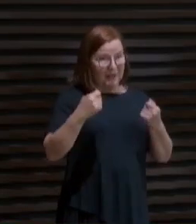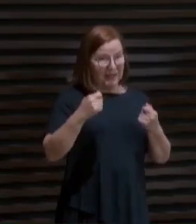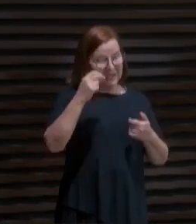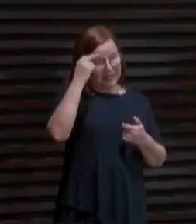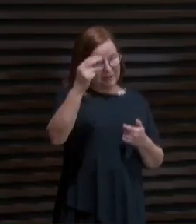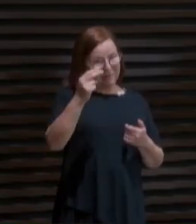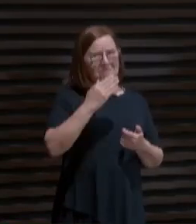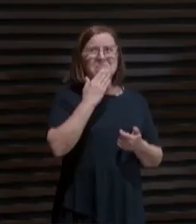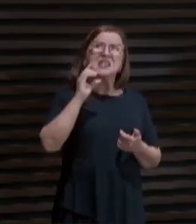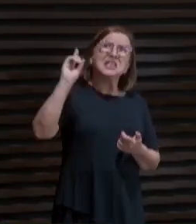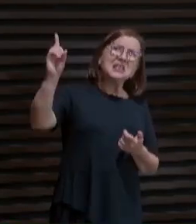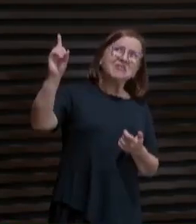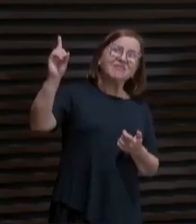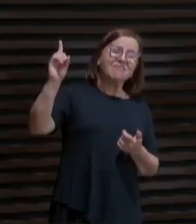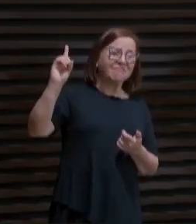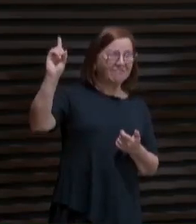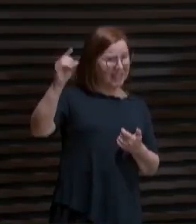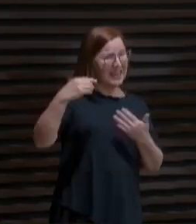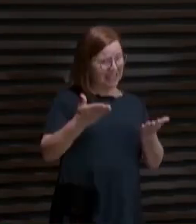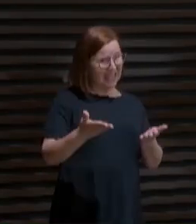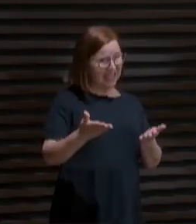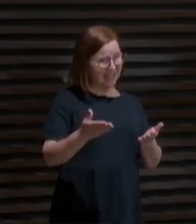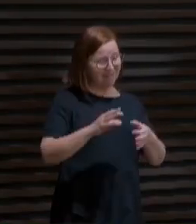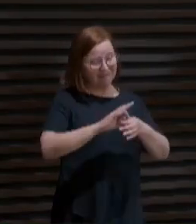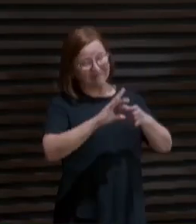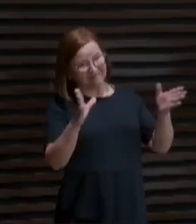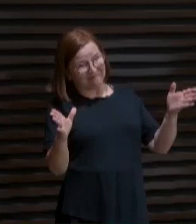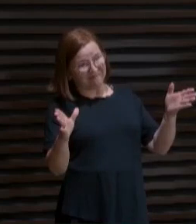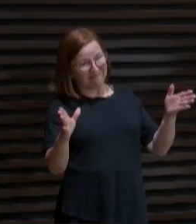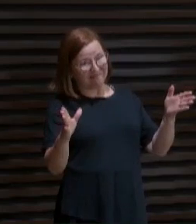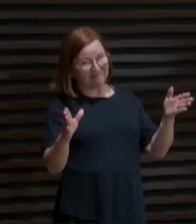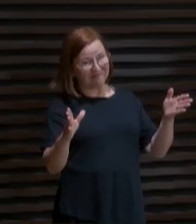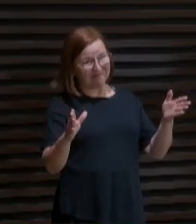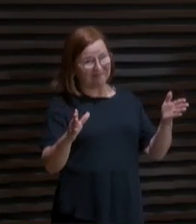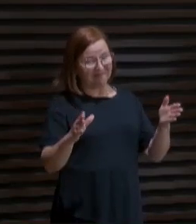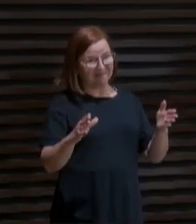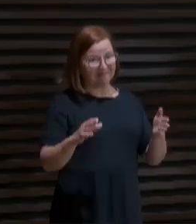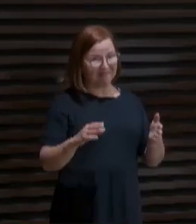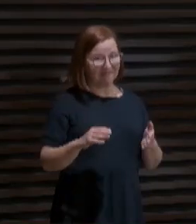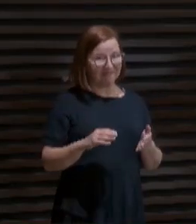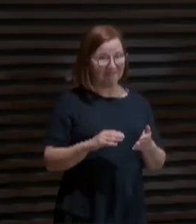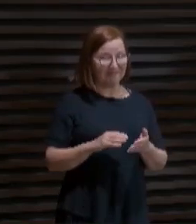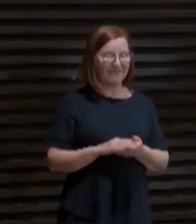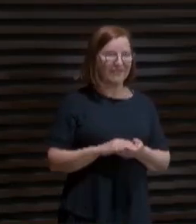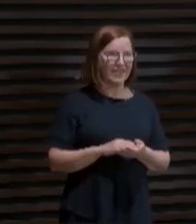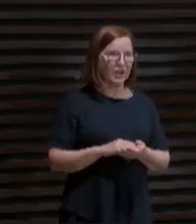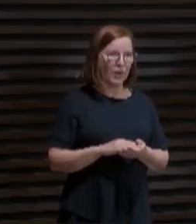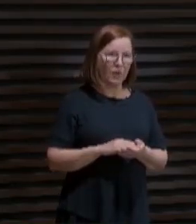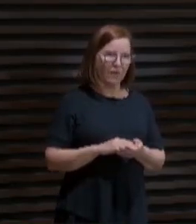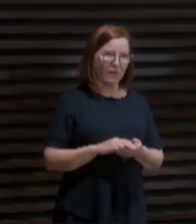a Deus, que a todos dá liberalmente, nada lhes impropera. Outra versão diz, não